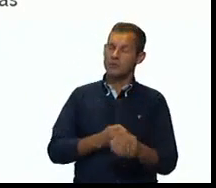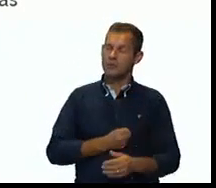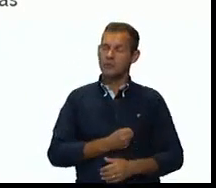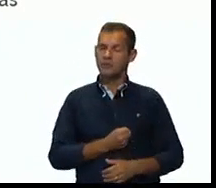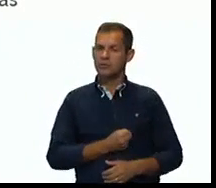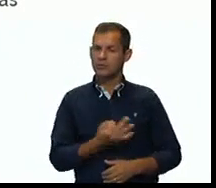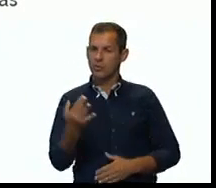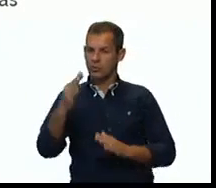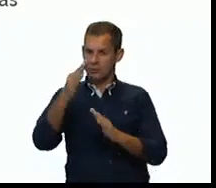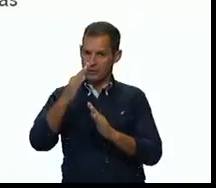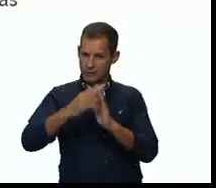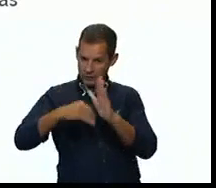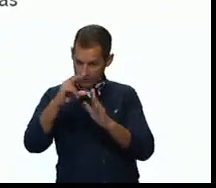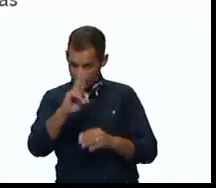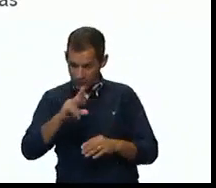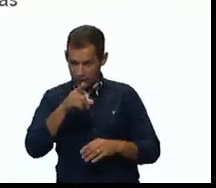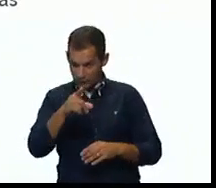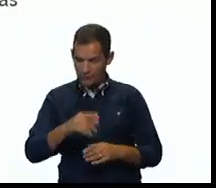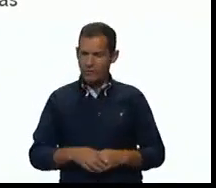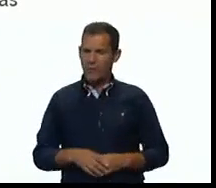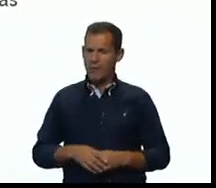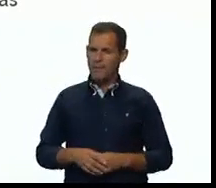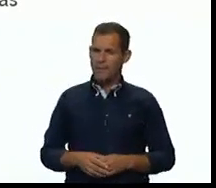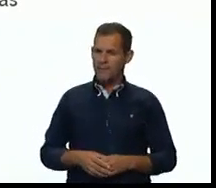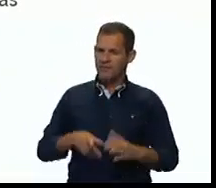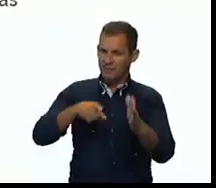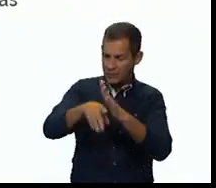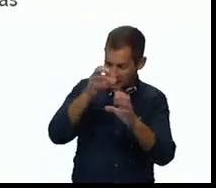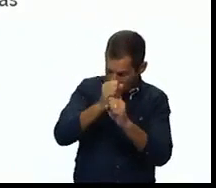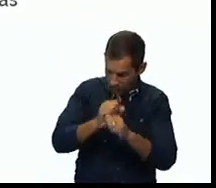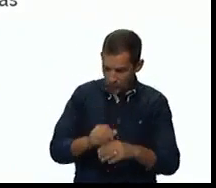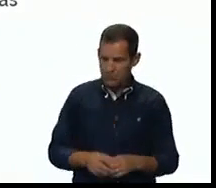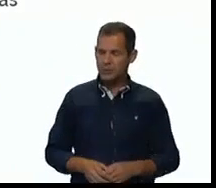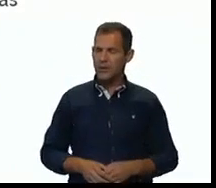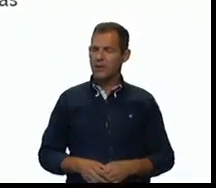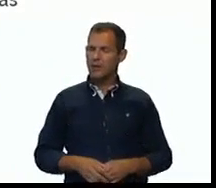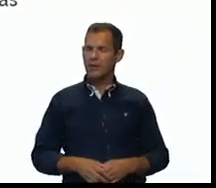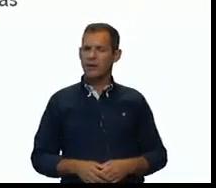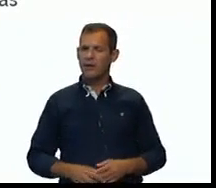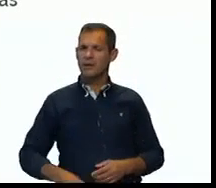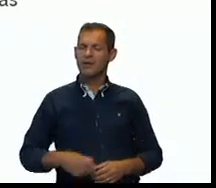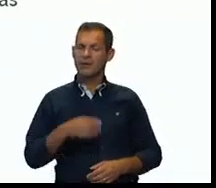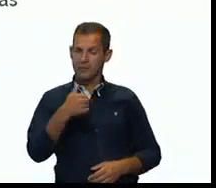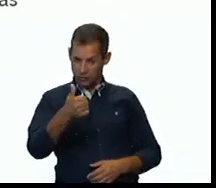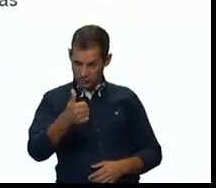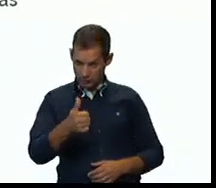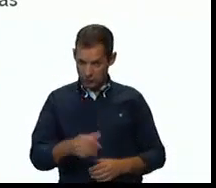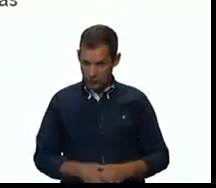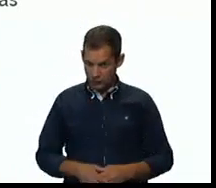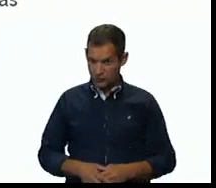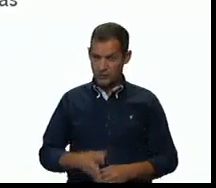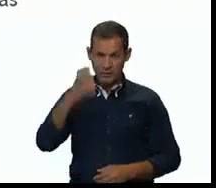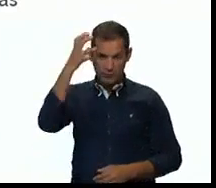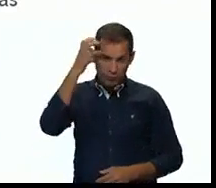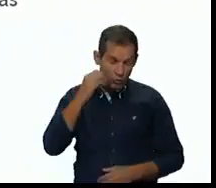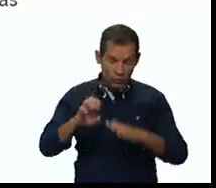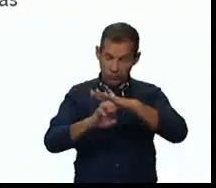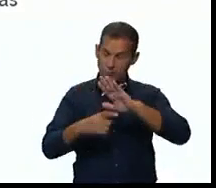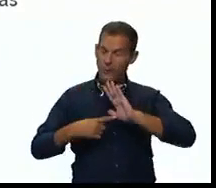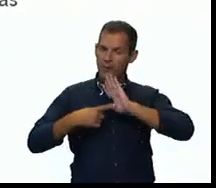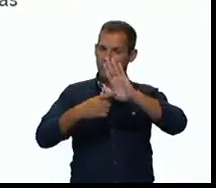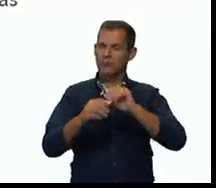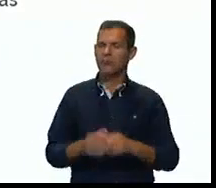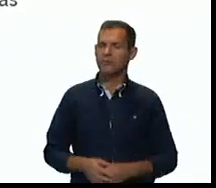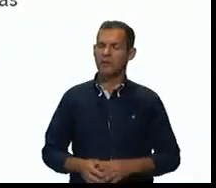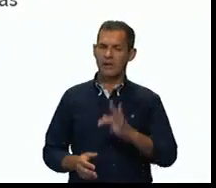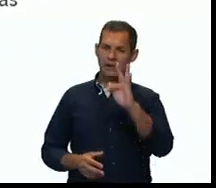quantidade de tinta utilizada. E você estimou o impacto positivo da ação na variação dos lucros da empresa, que foi representado